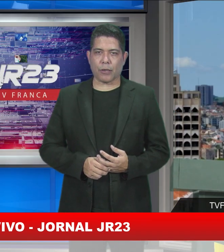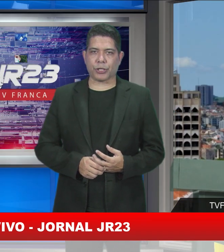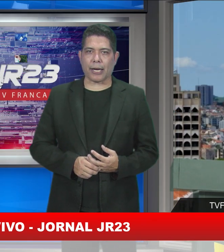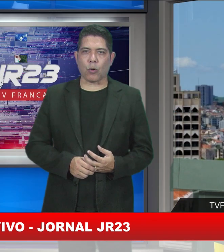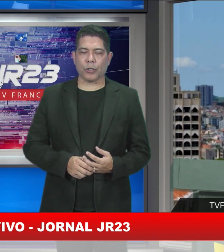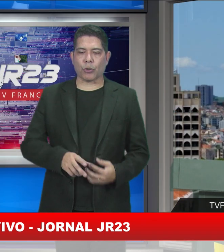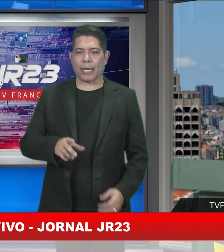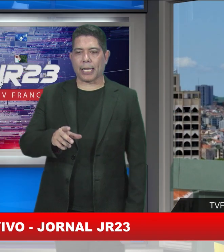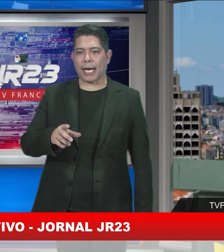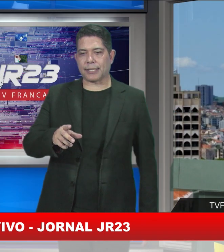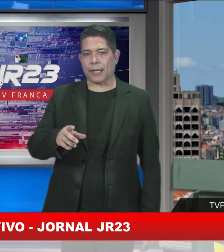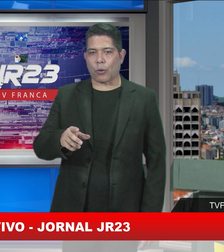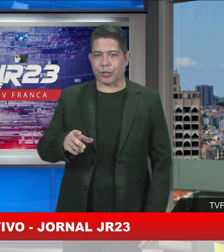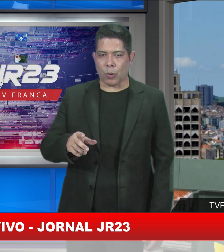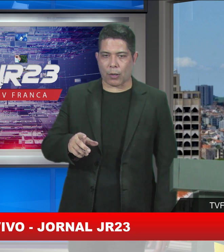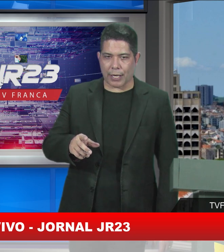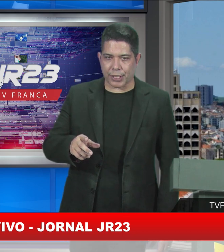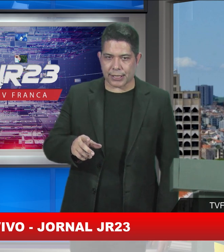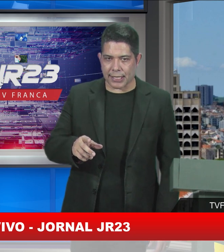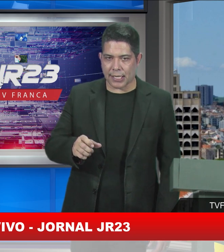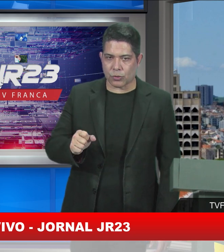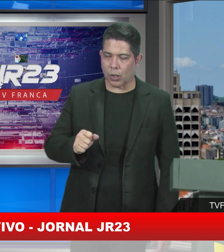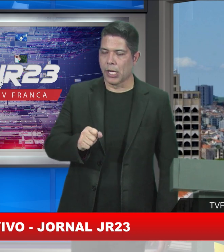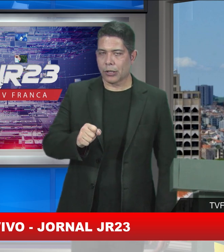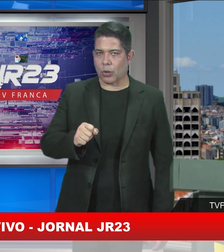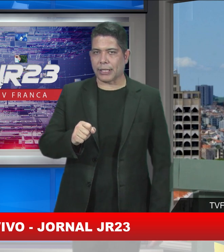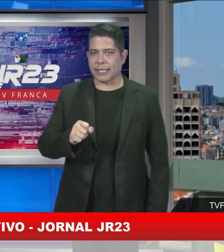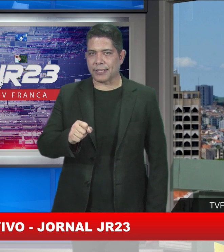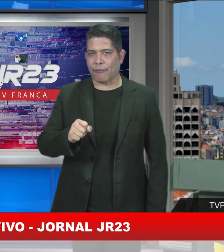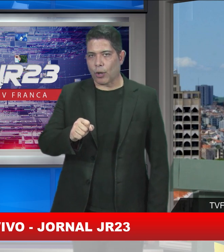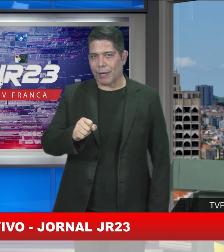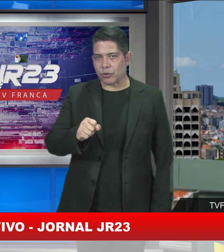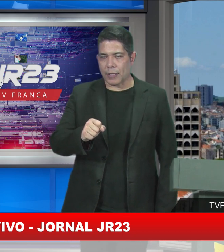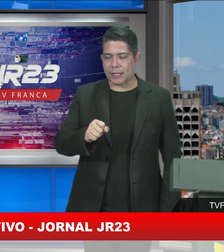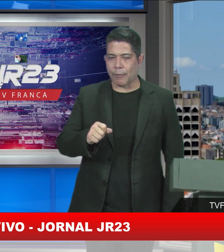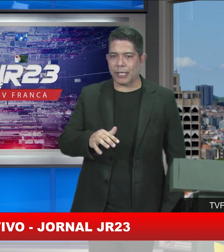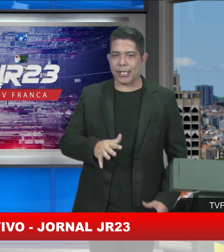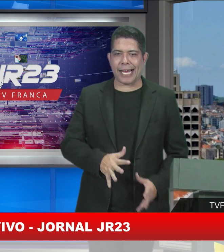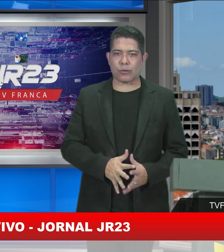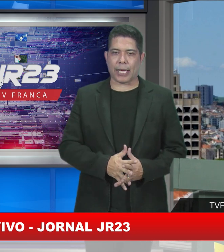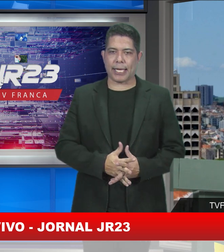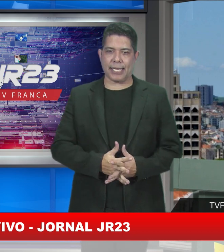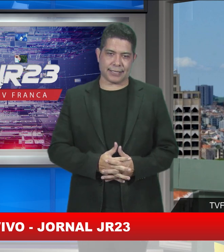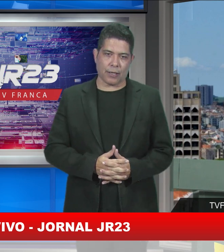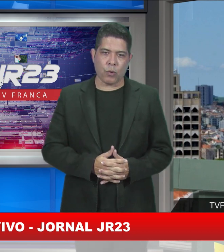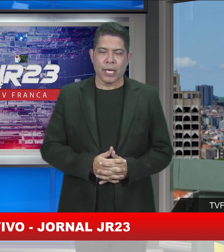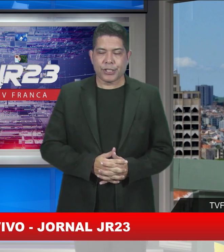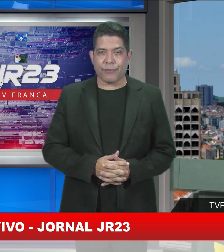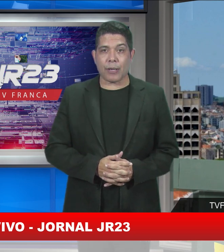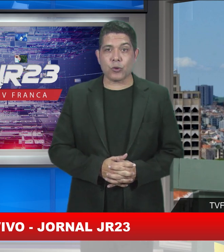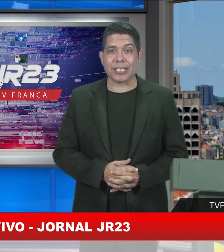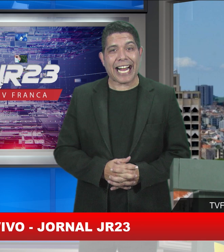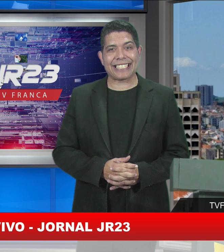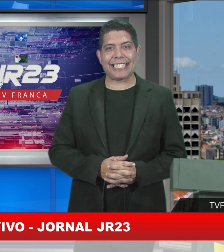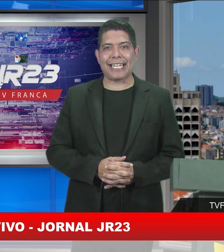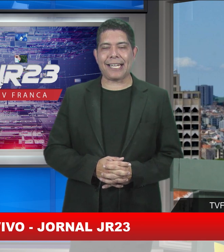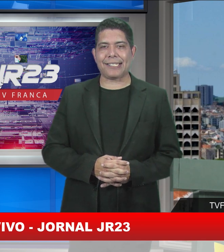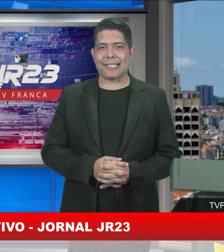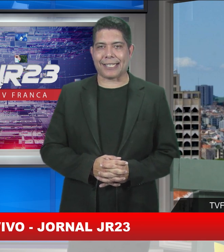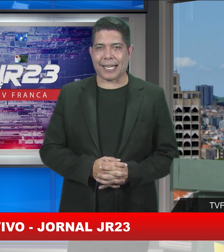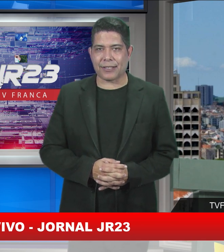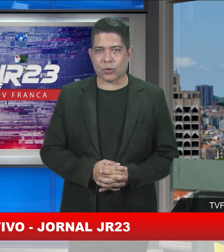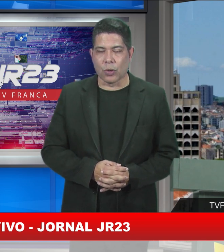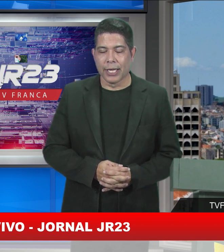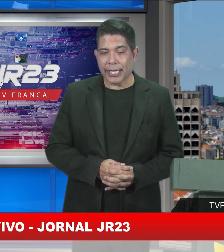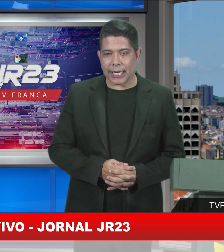Obrigado aí ao Thiago Rossioli. Aliás, ele continua com a gente trazendo todas as informações também direto da redação. Tivemos acidente